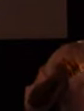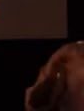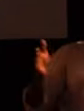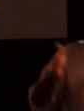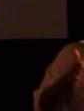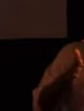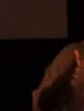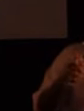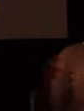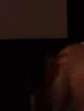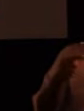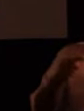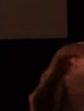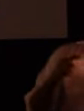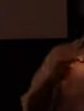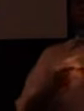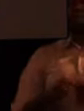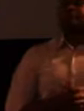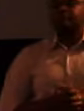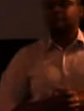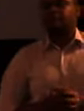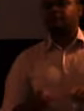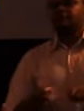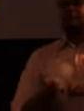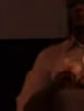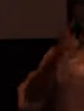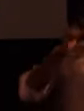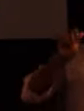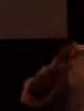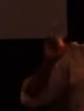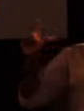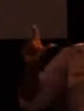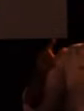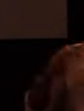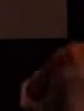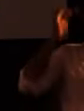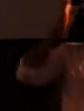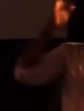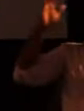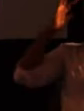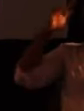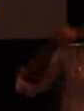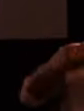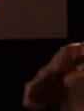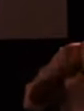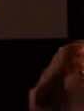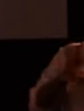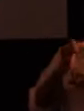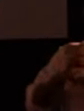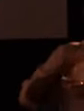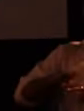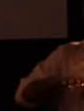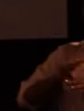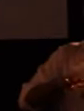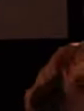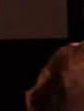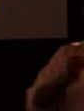fatores. Pode passar. Existe uma fórmula, tá? Para recuo progressivo. Aquelas fórmulas. Volta ali só um